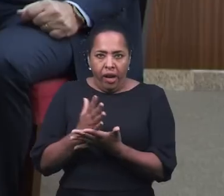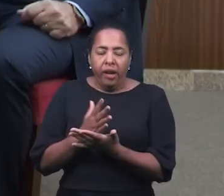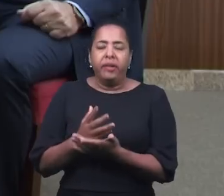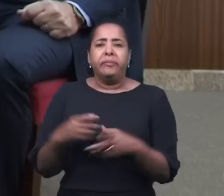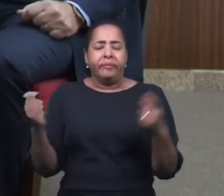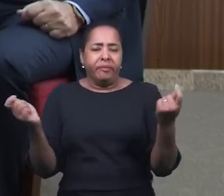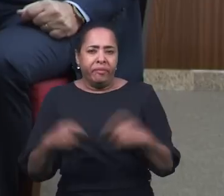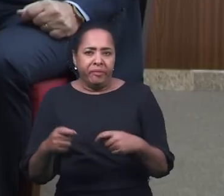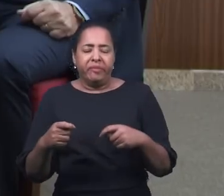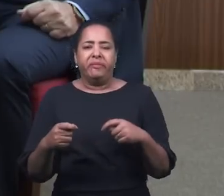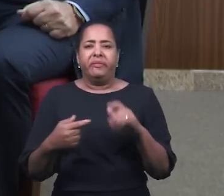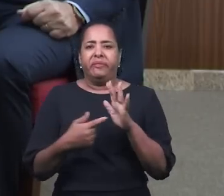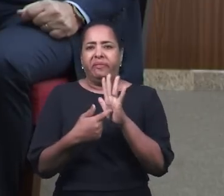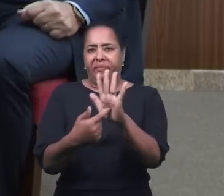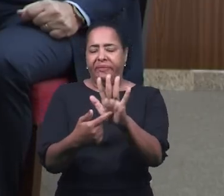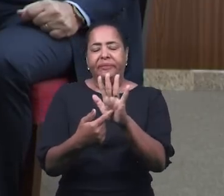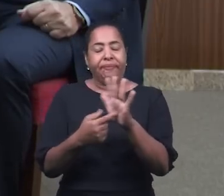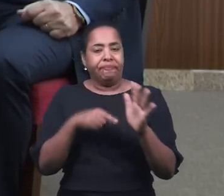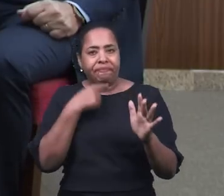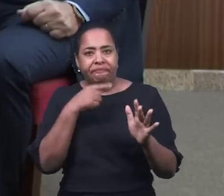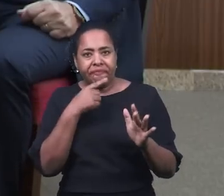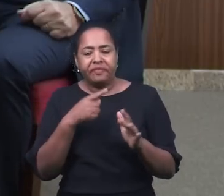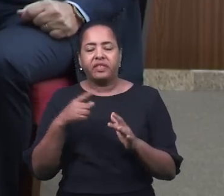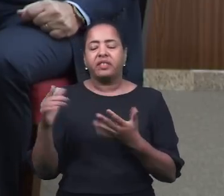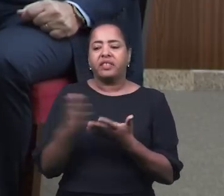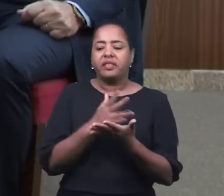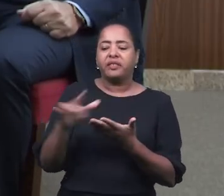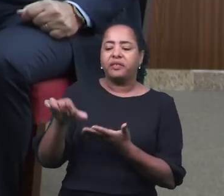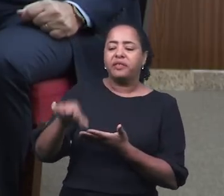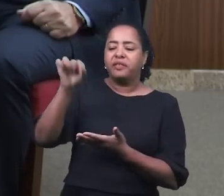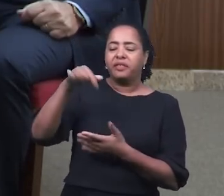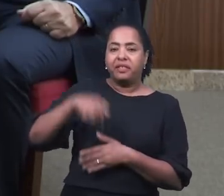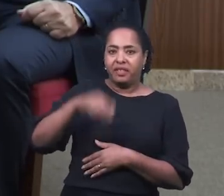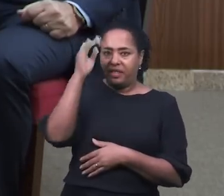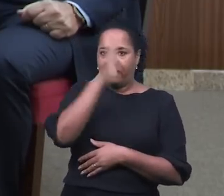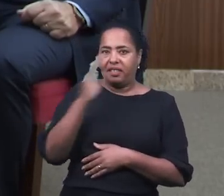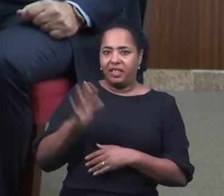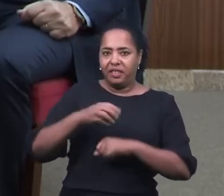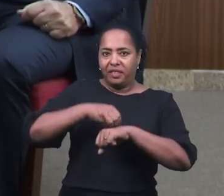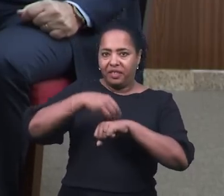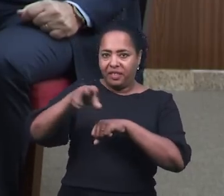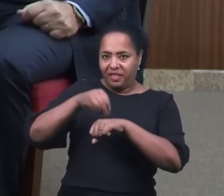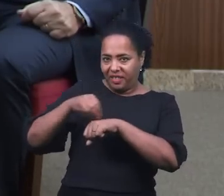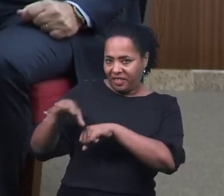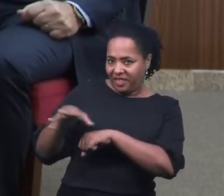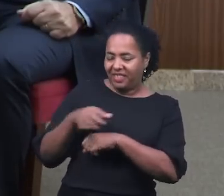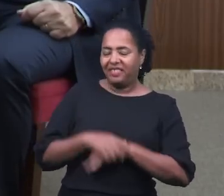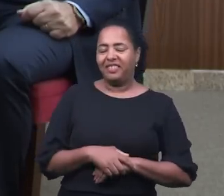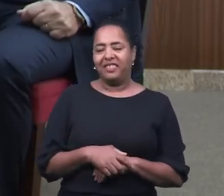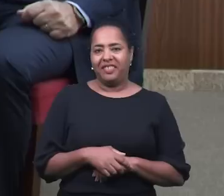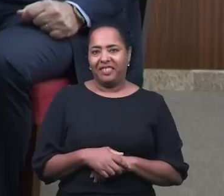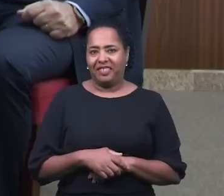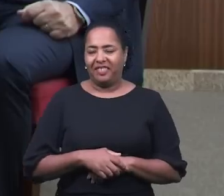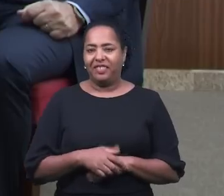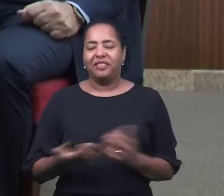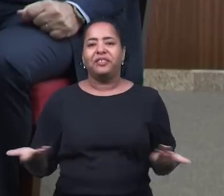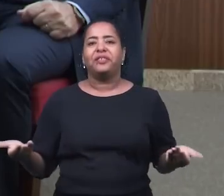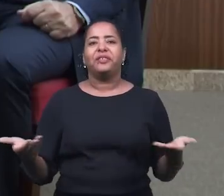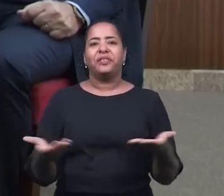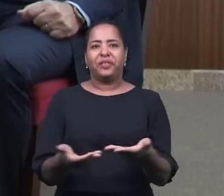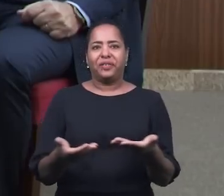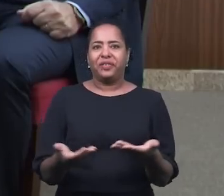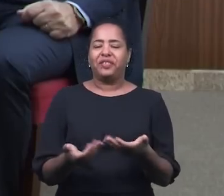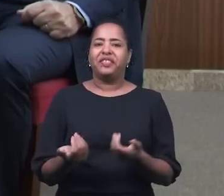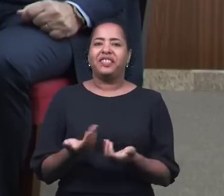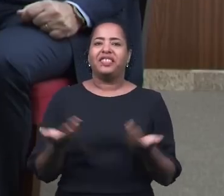impossibilidade de mostrar todos, selecionamos alguns aqui do Brasil para serem transmitidos para os nossos irmãos. E hoje temos